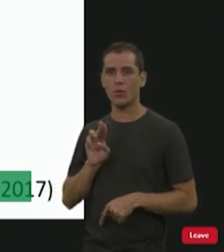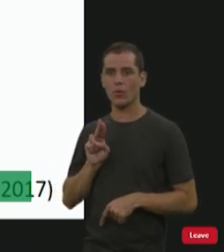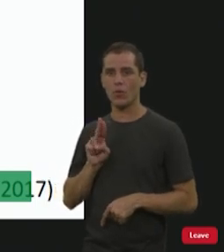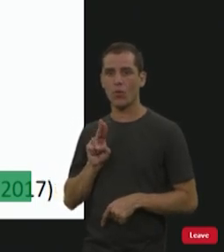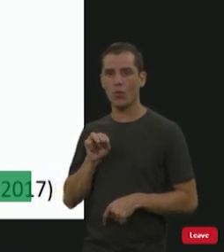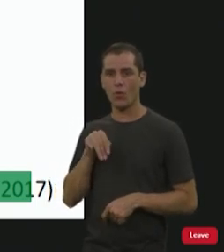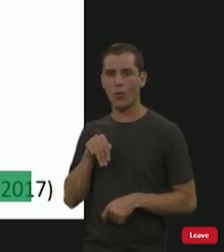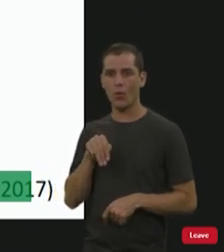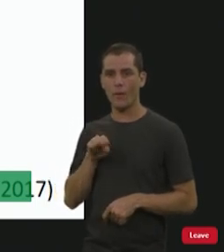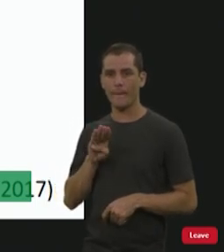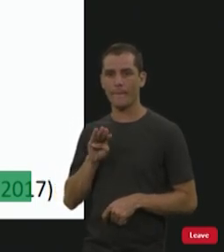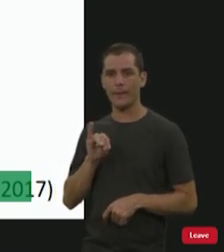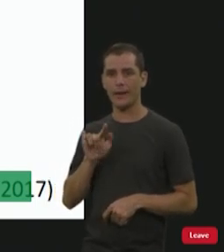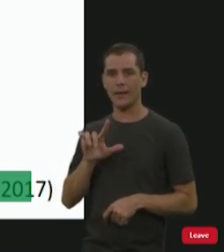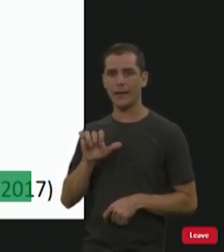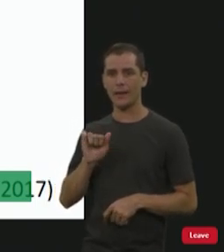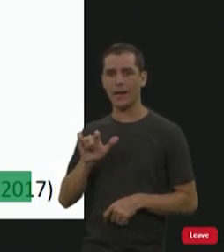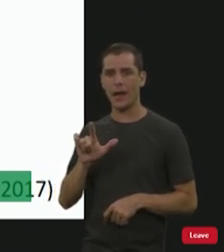e